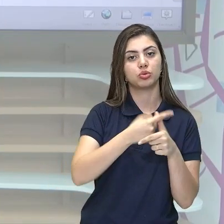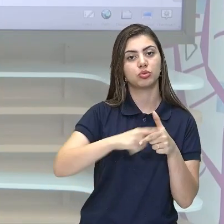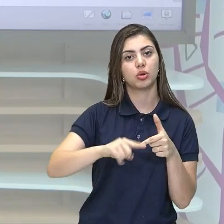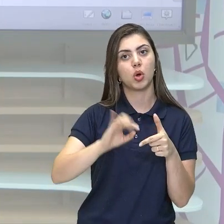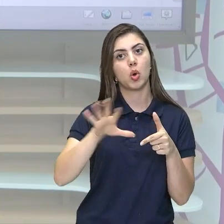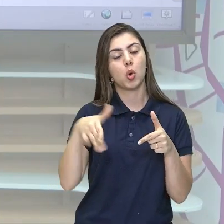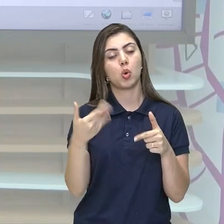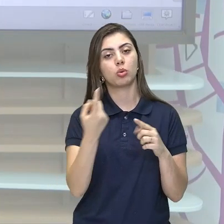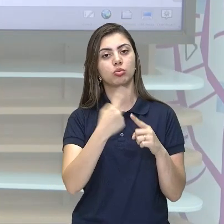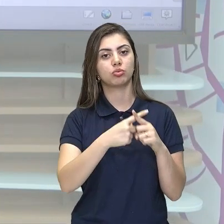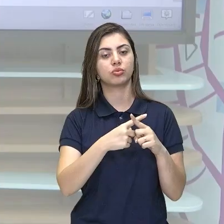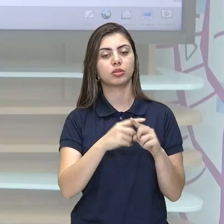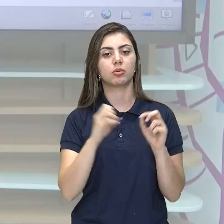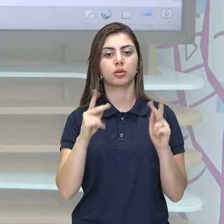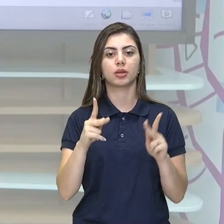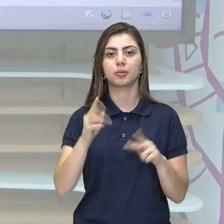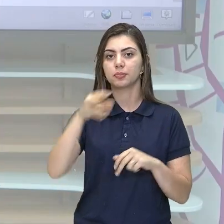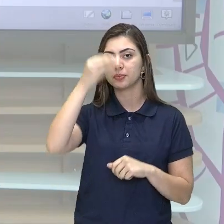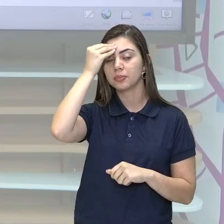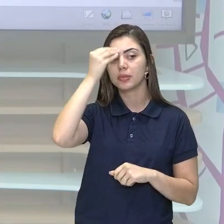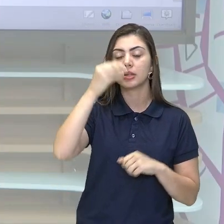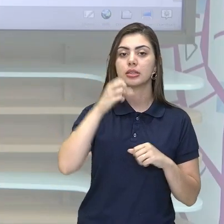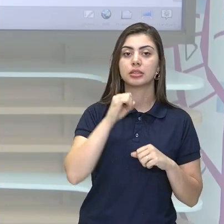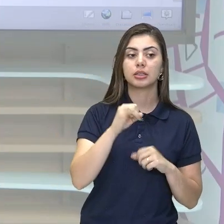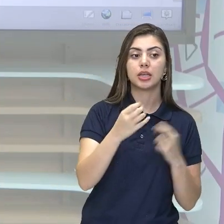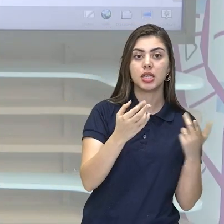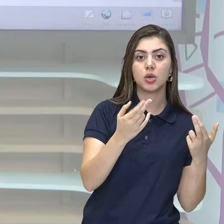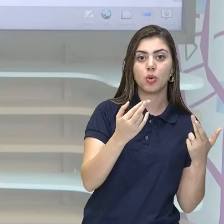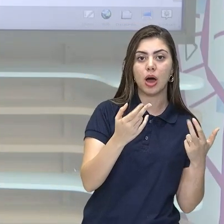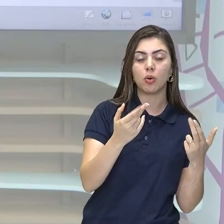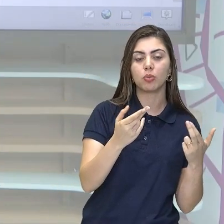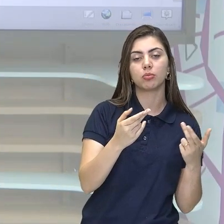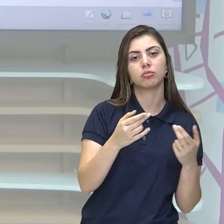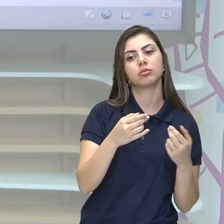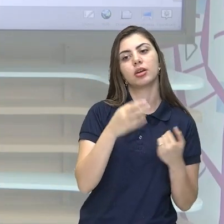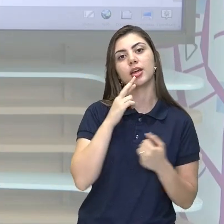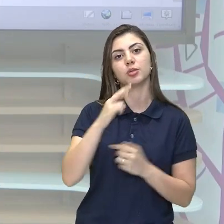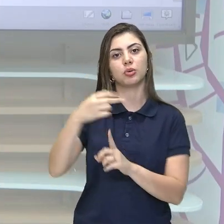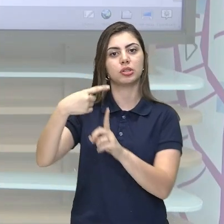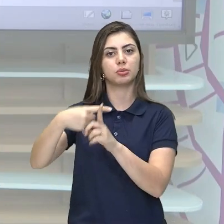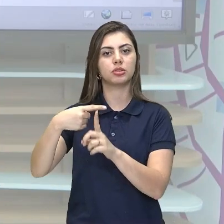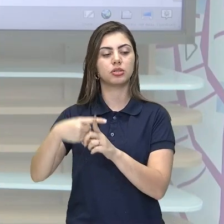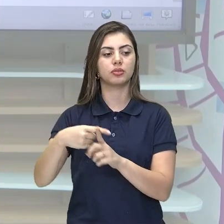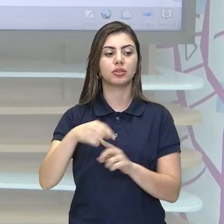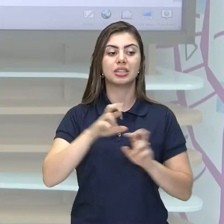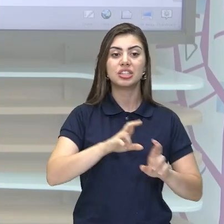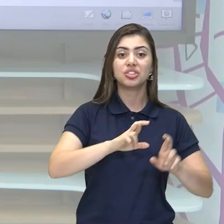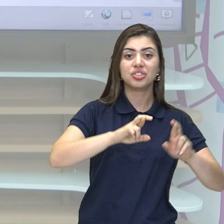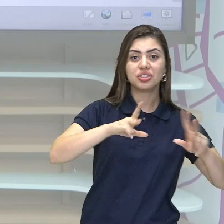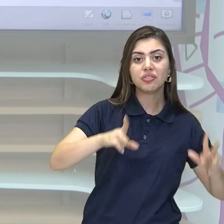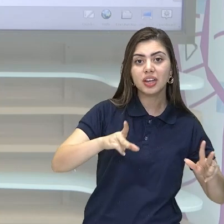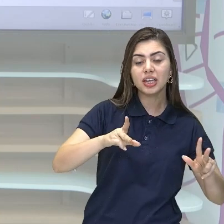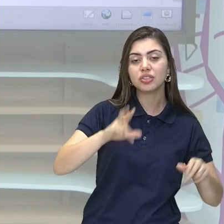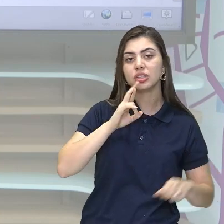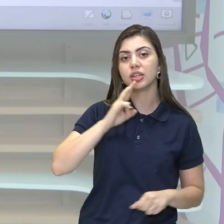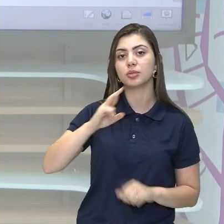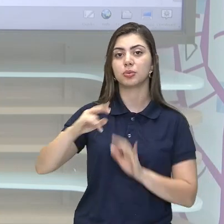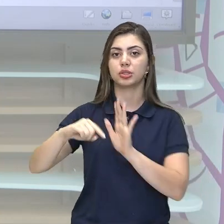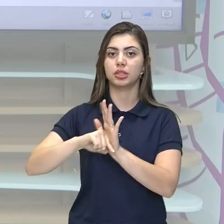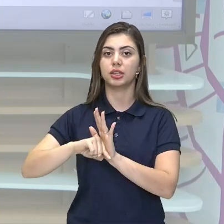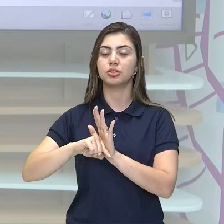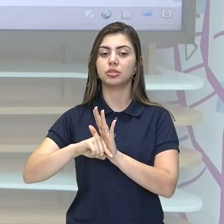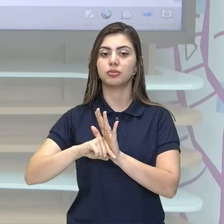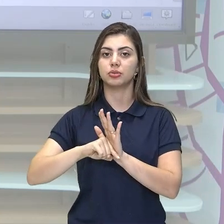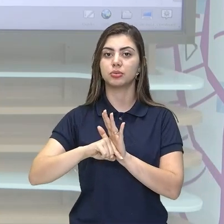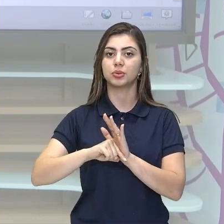divisão. Ok? Sinais iguais, mais, positivo. Sinais diferentes, menos,